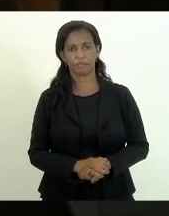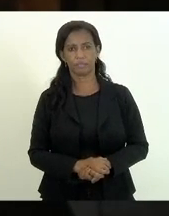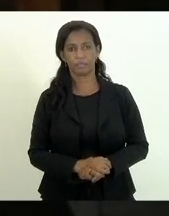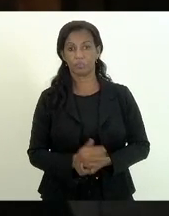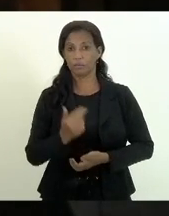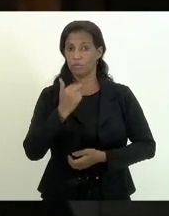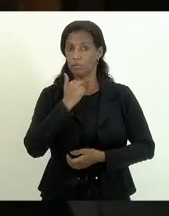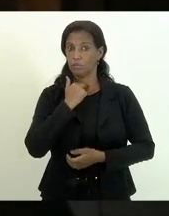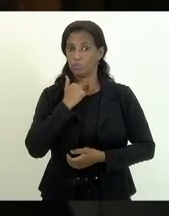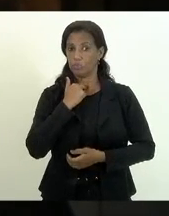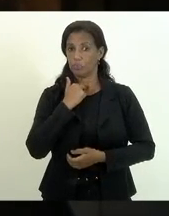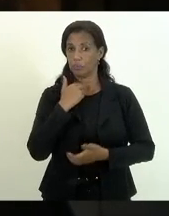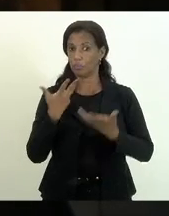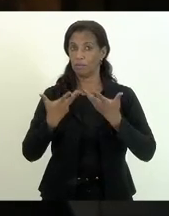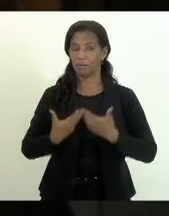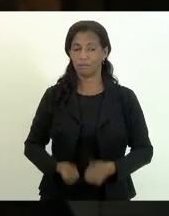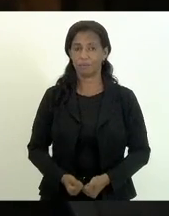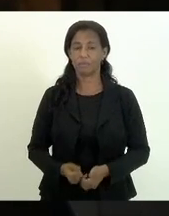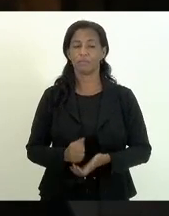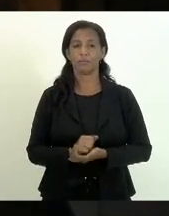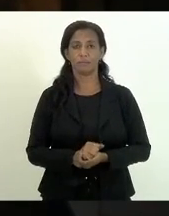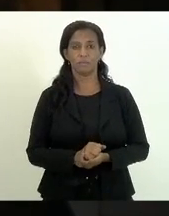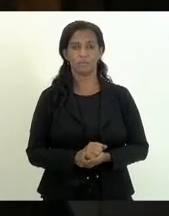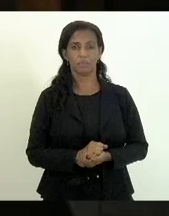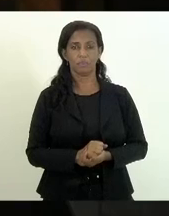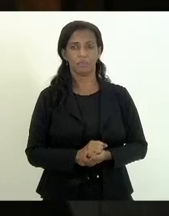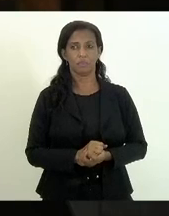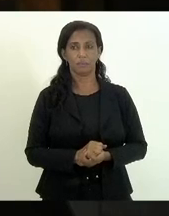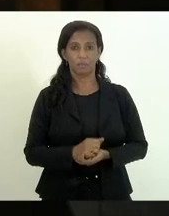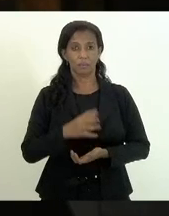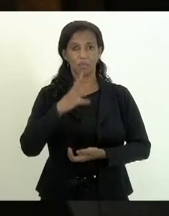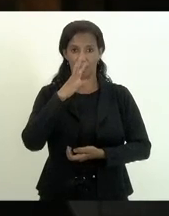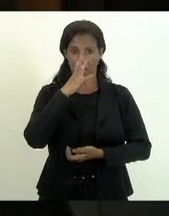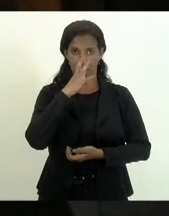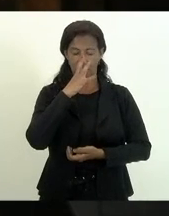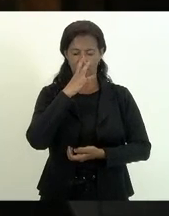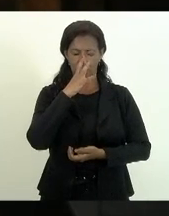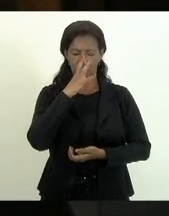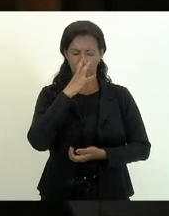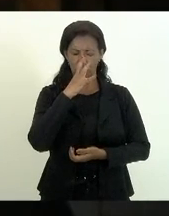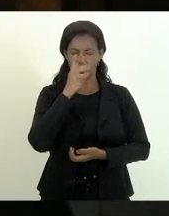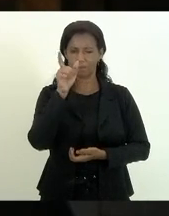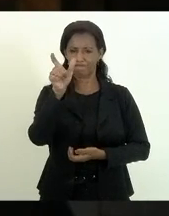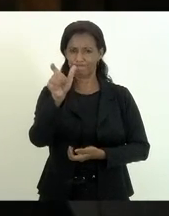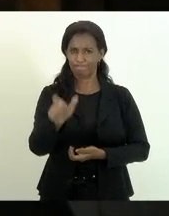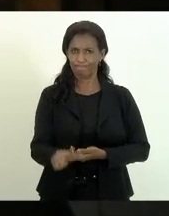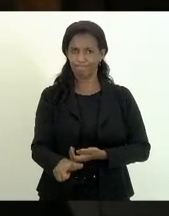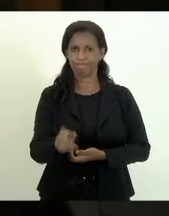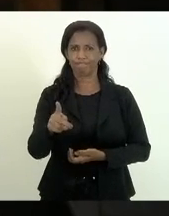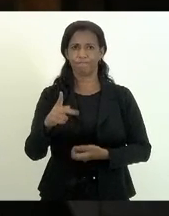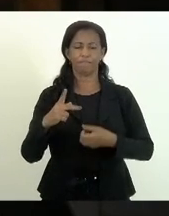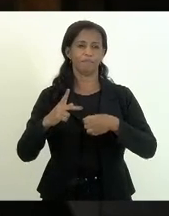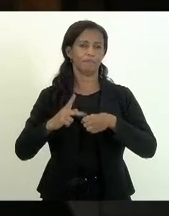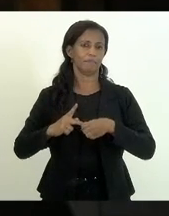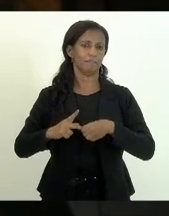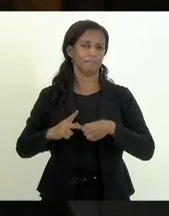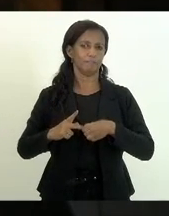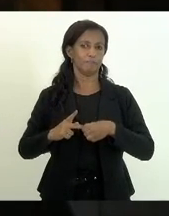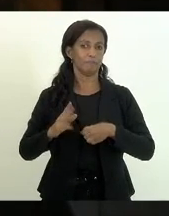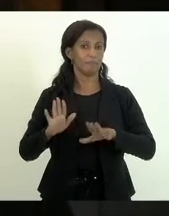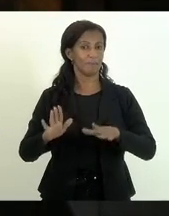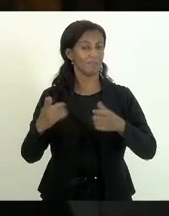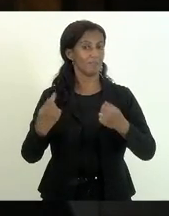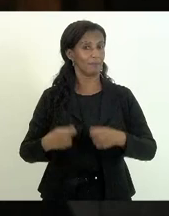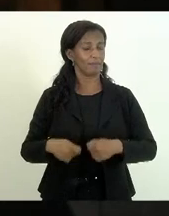nós não podemos nos conformar com isso admiramos profundamente a Petrobras Mas